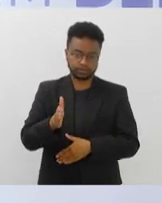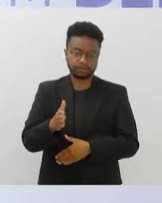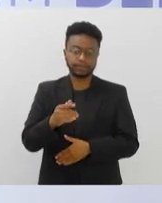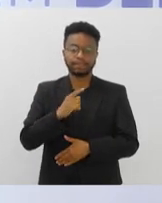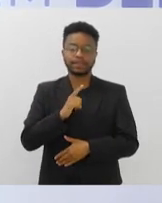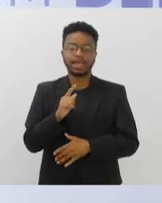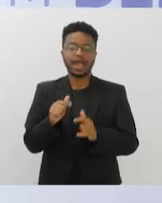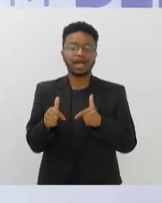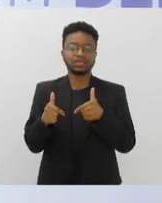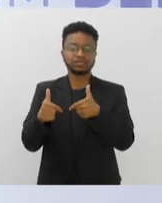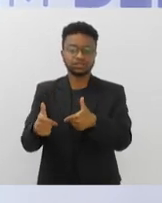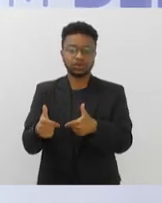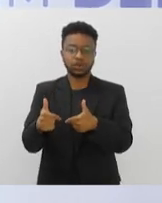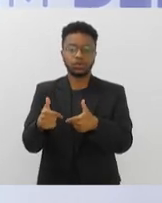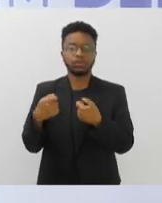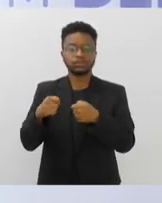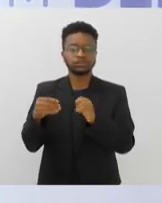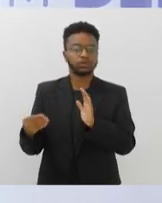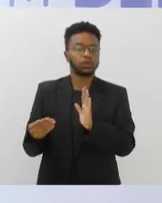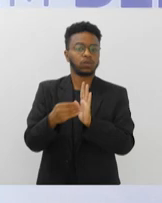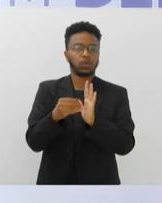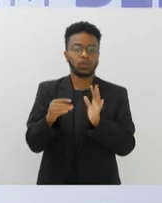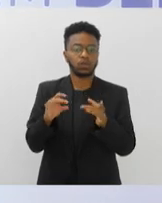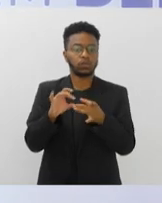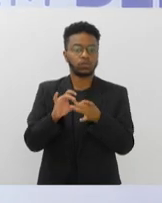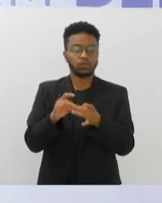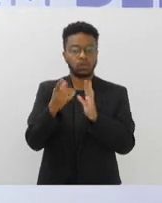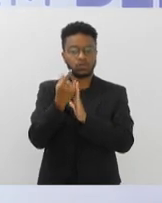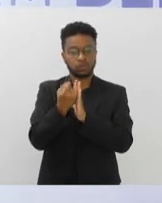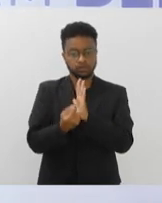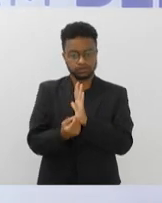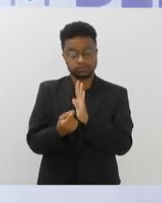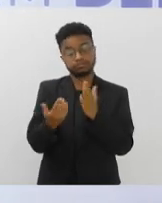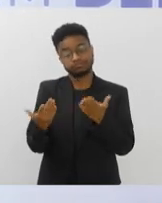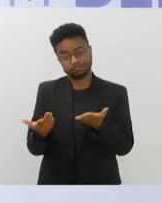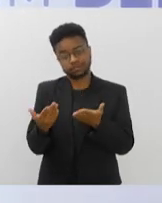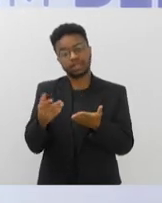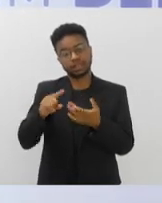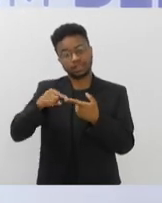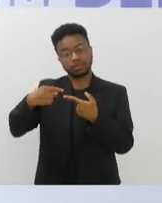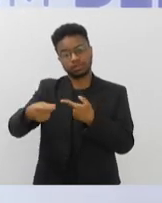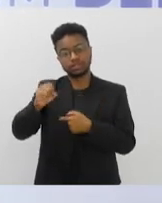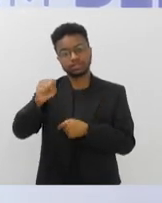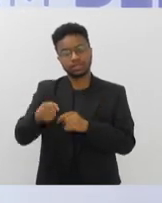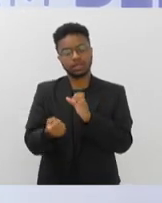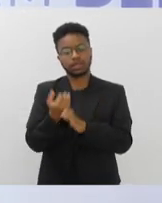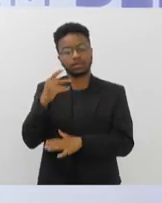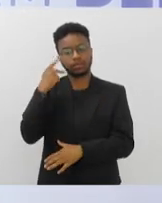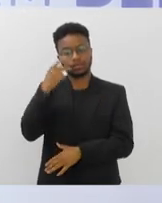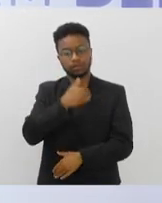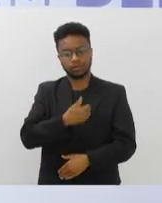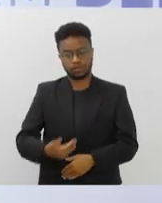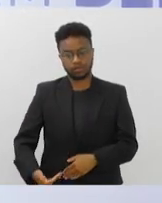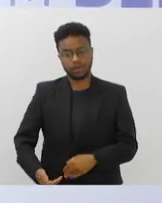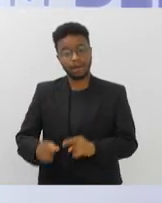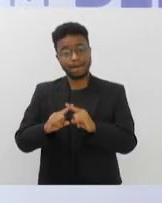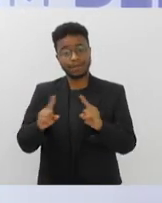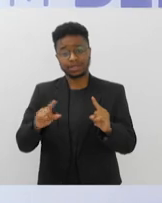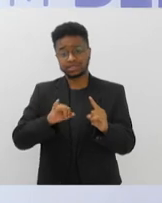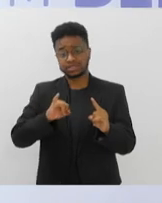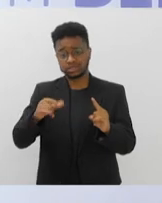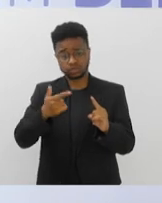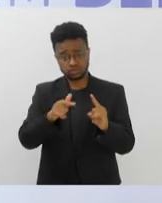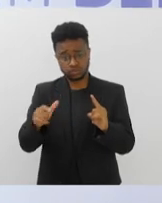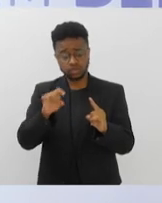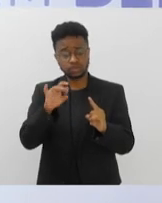ações constarem no no orçamento Aí sim serão criadas políticas públicas fora isso são